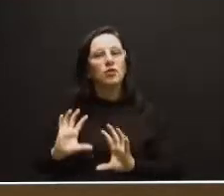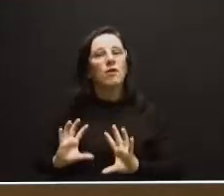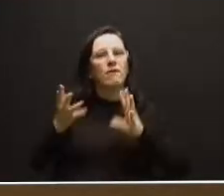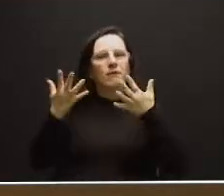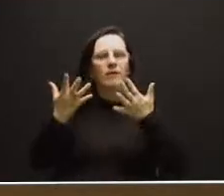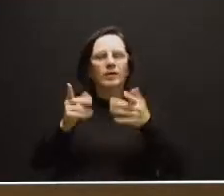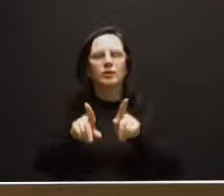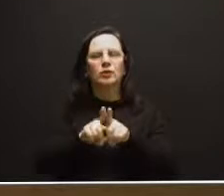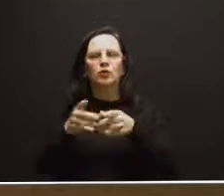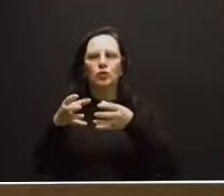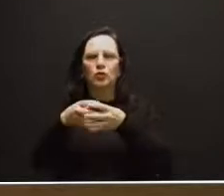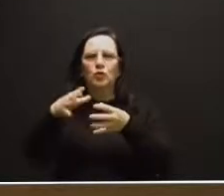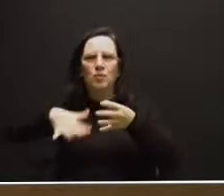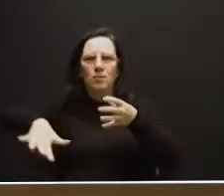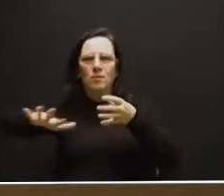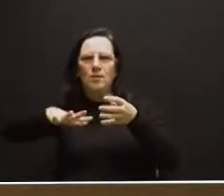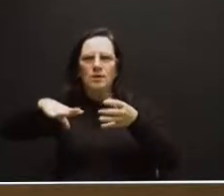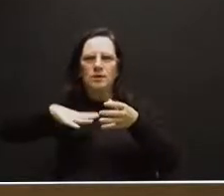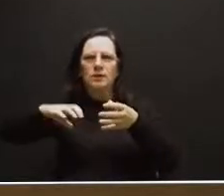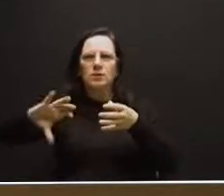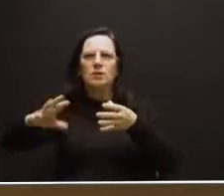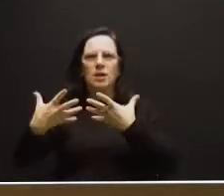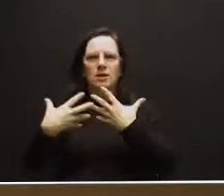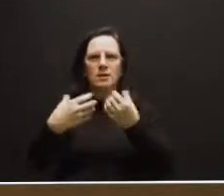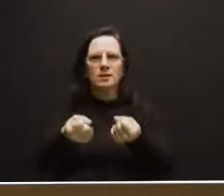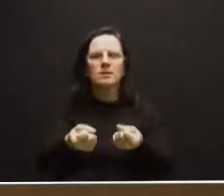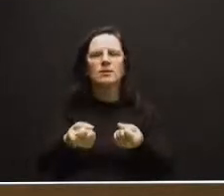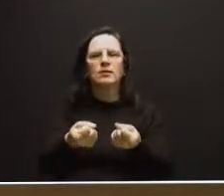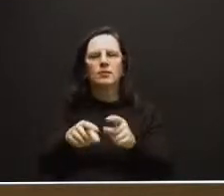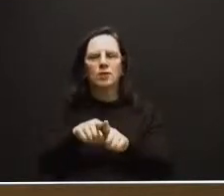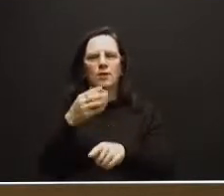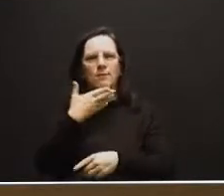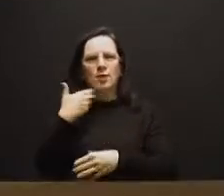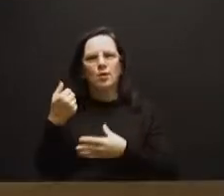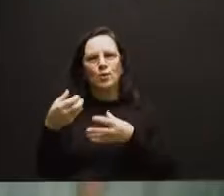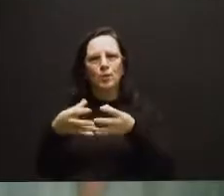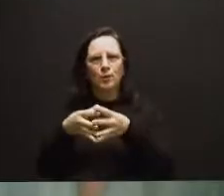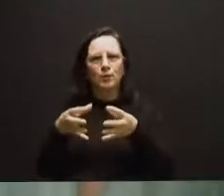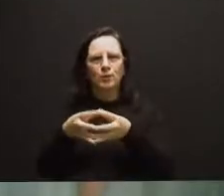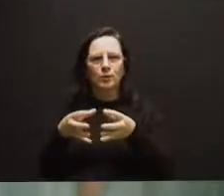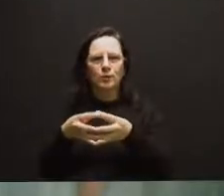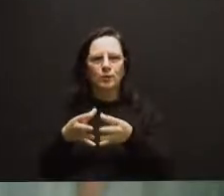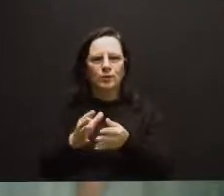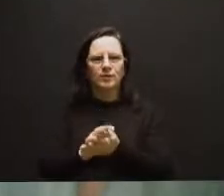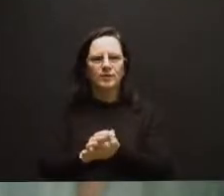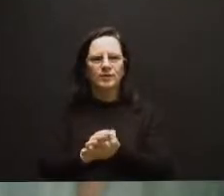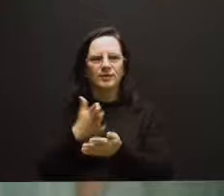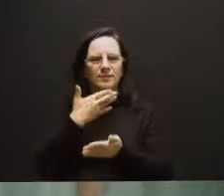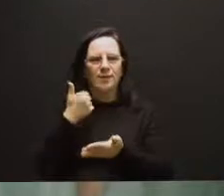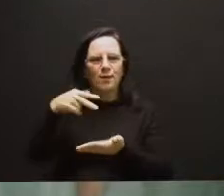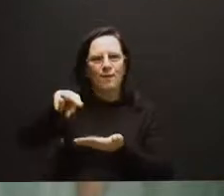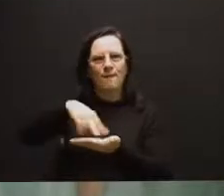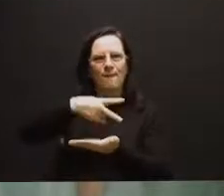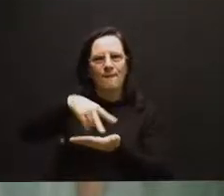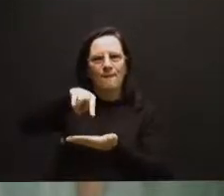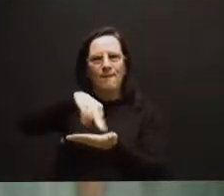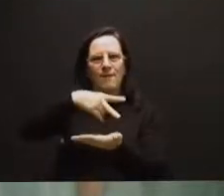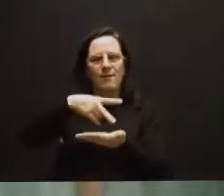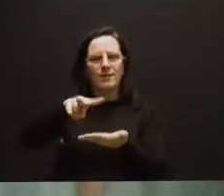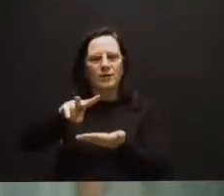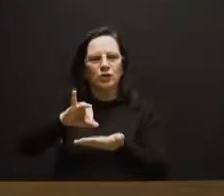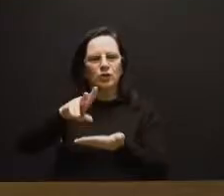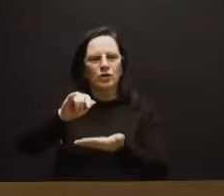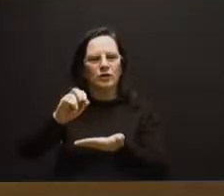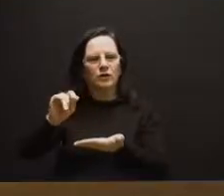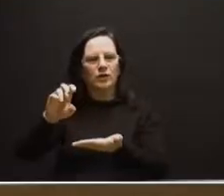primeira vez que um grupo da baixada santista recebe esse prêmio de melhor grupo e melhor bailarina do festival de